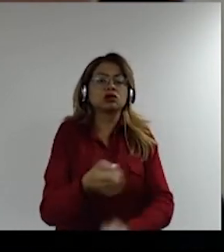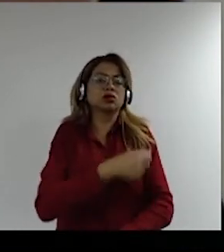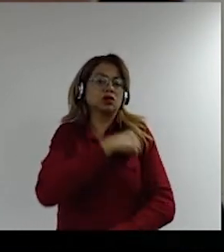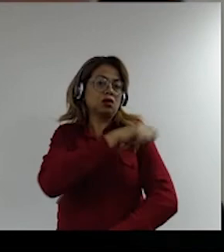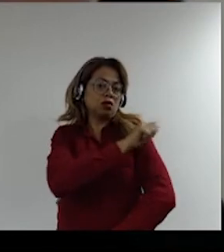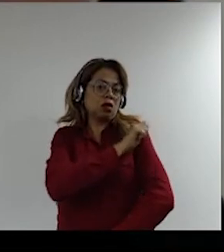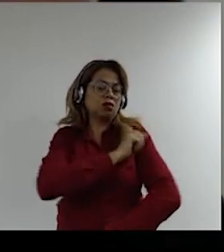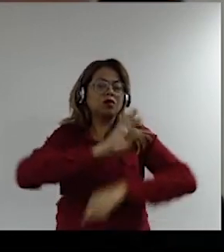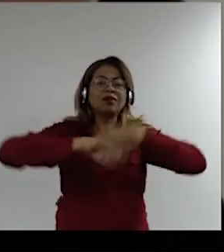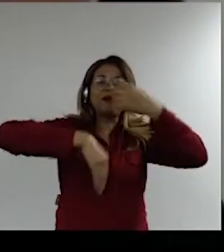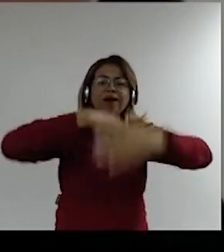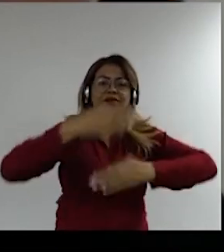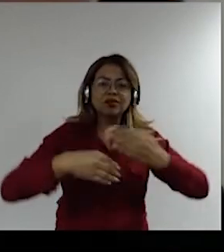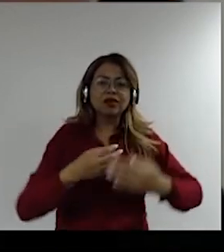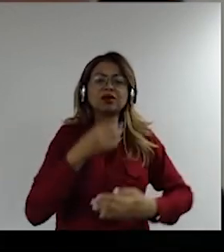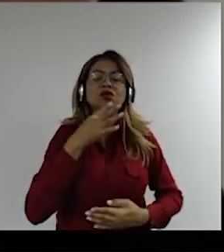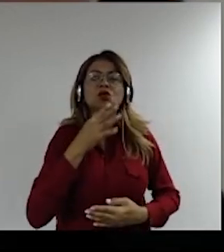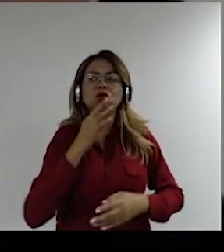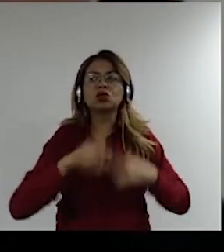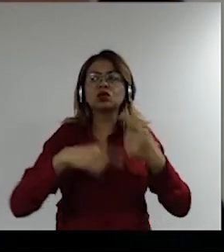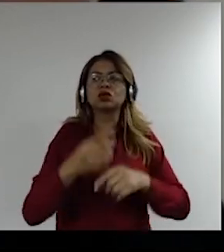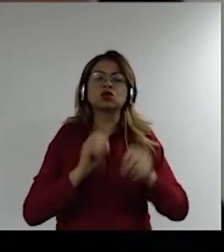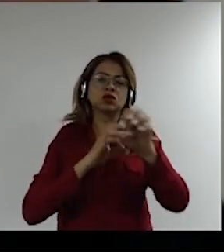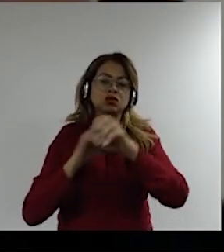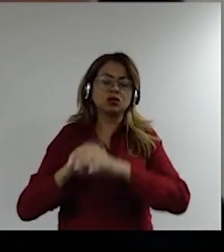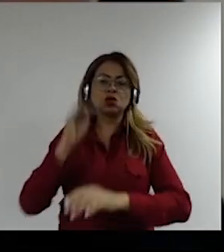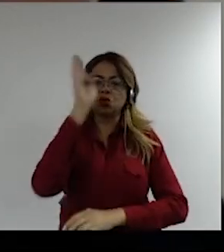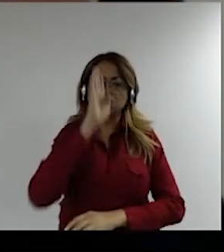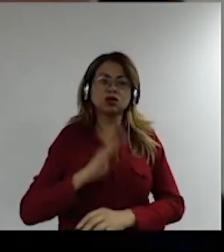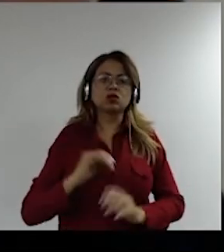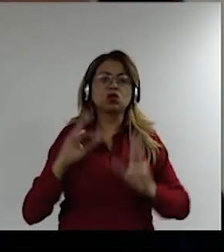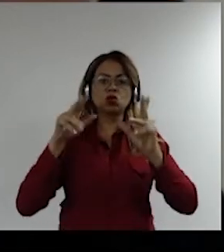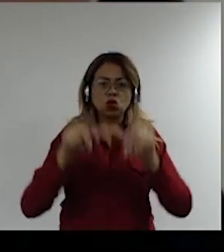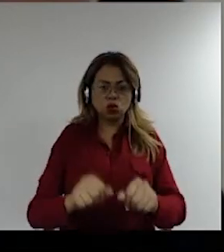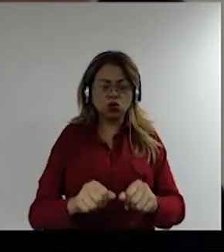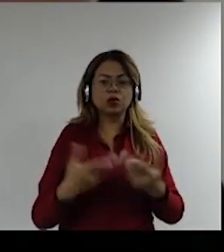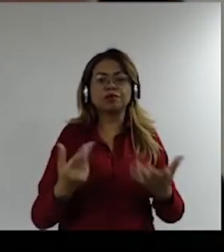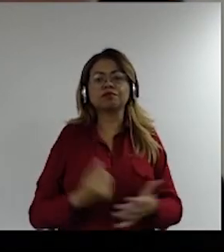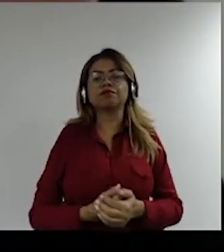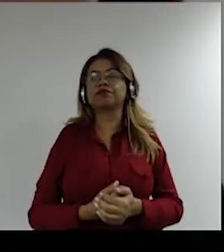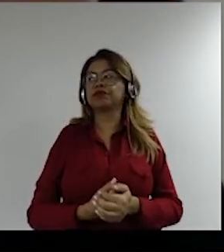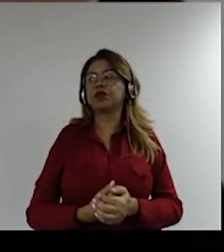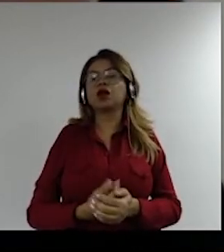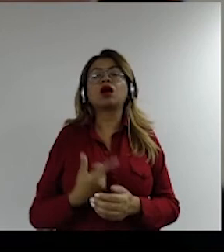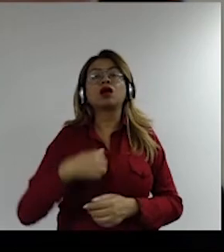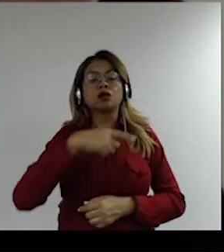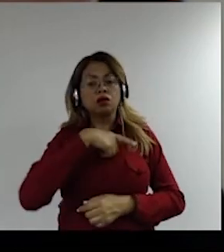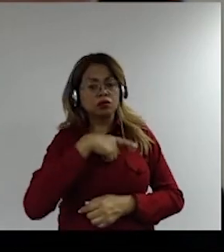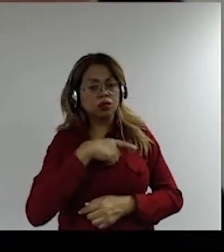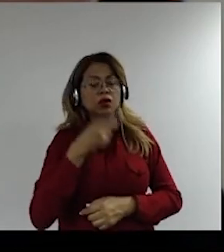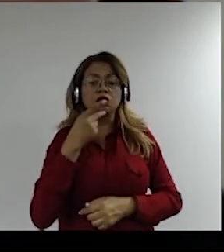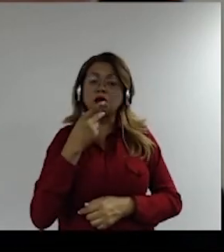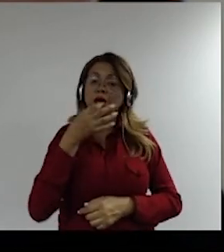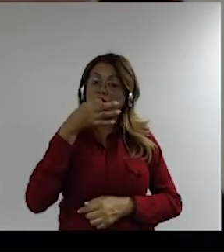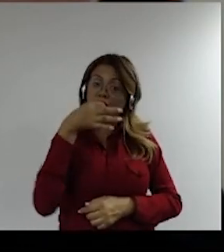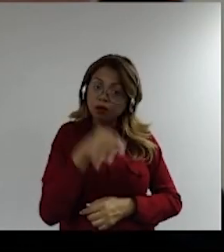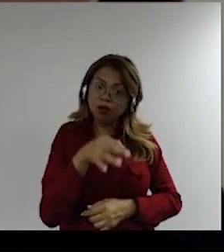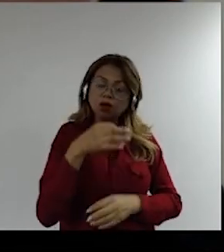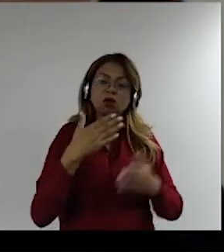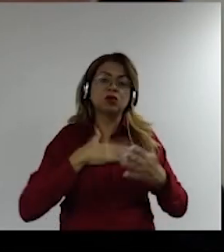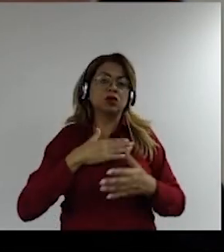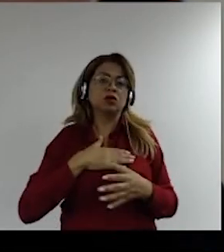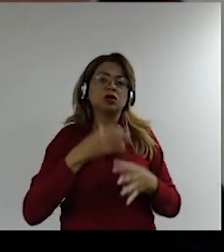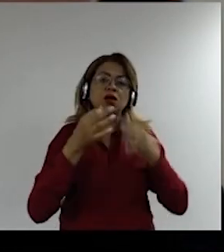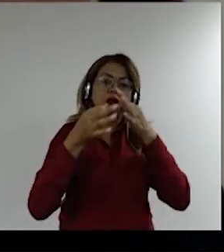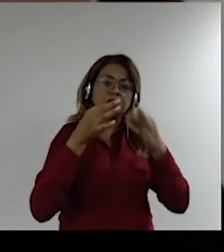de conhecimento, de todos os níveis de ensino ministrado no Brasil. Eu faço uma crítica também, peço